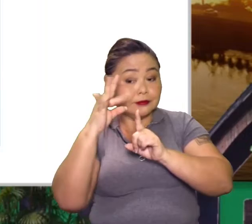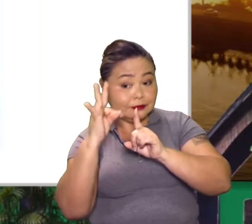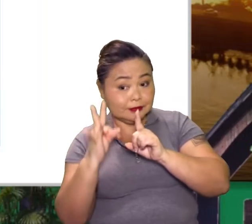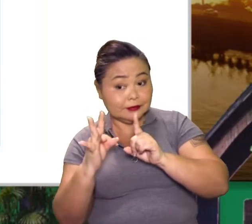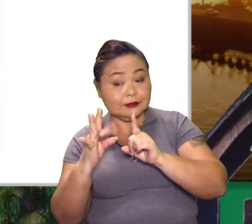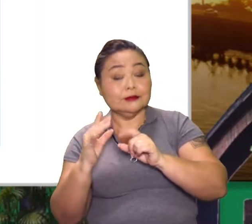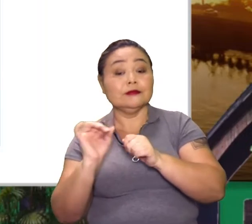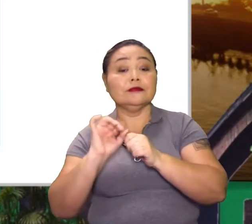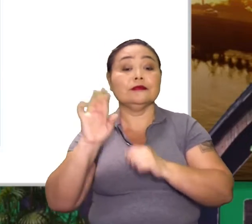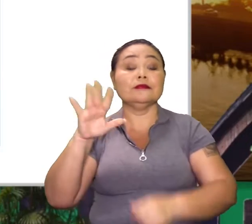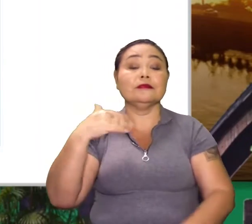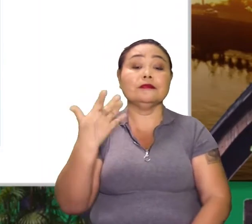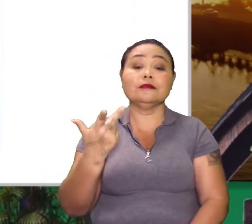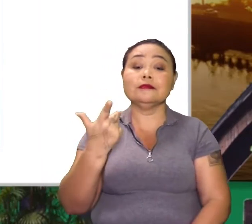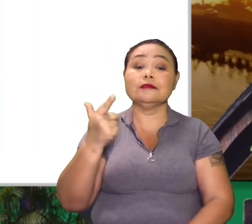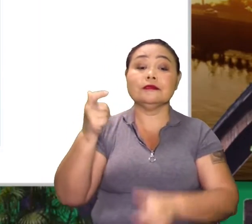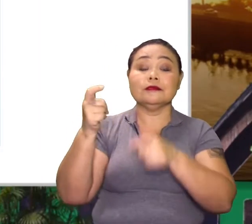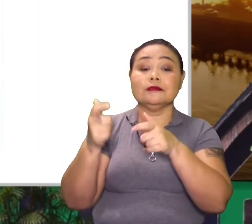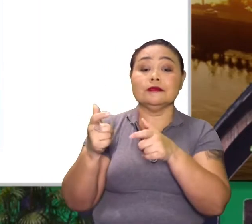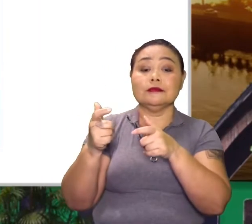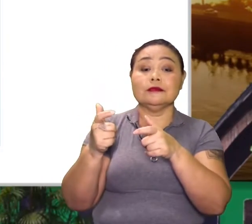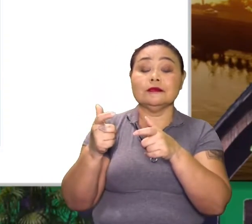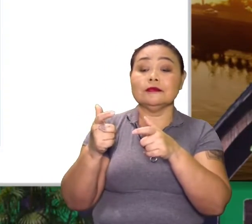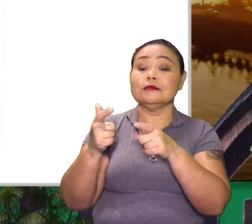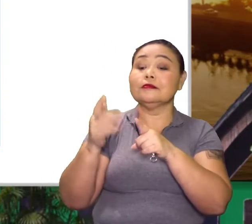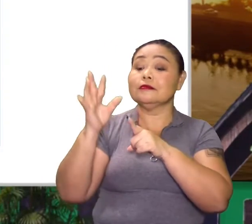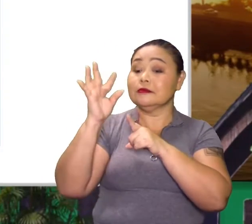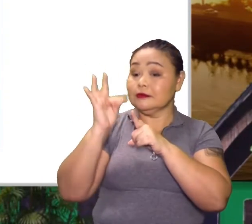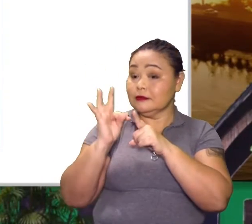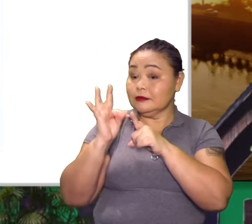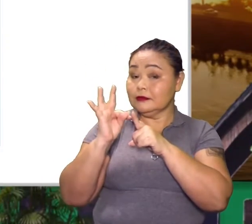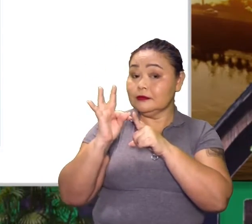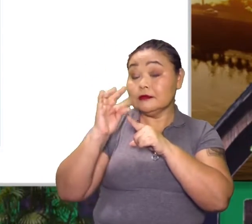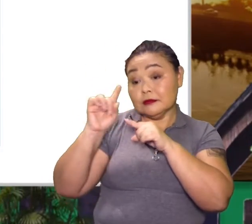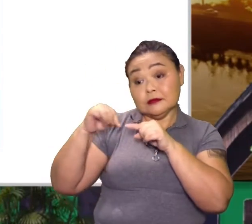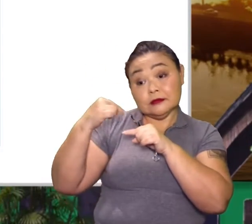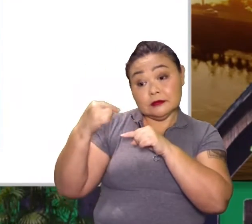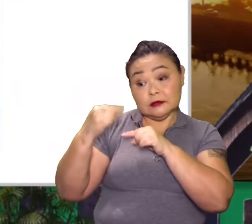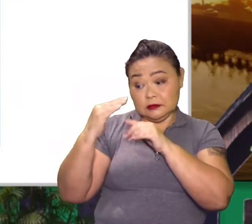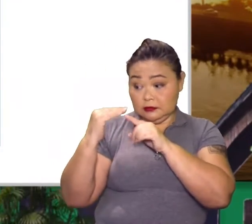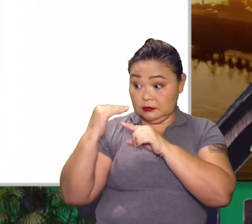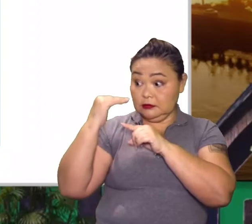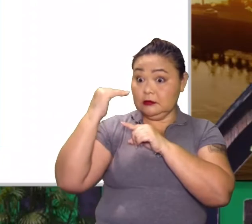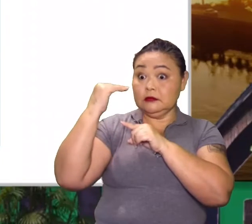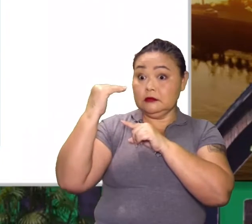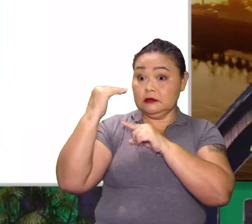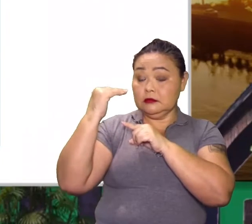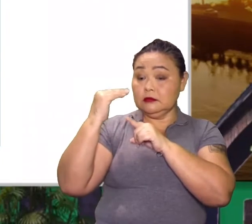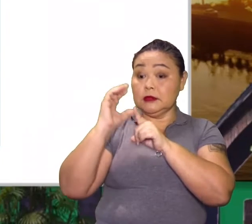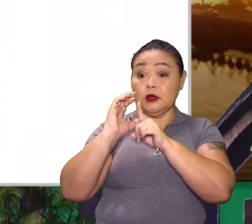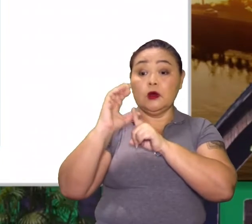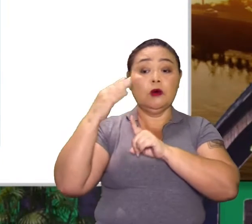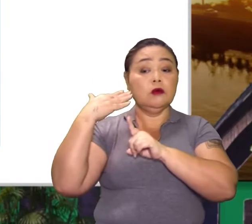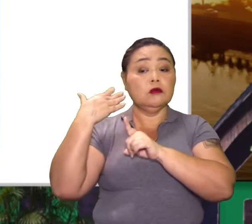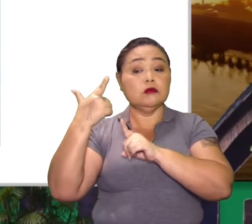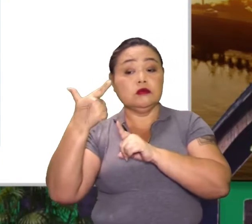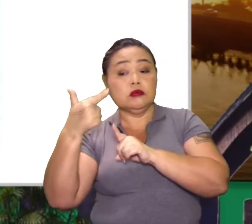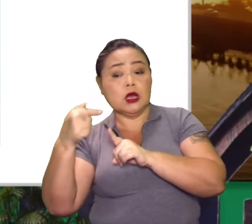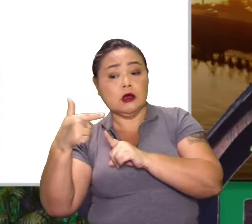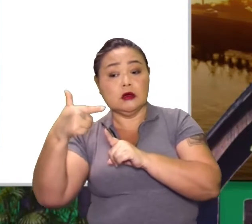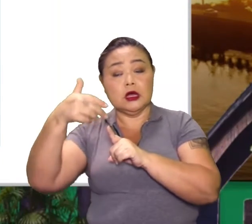de temperatura, onde as temperaturas que geralmente são altas, variando aí de